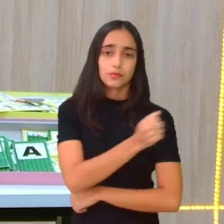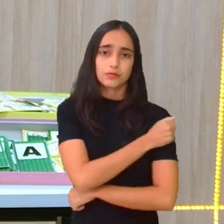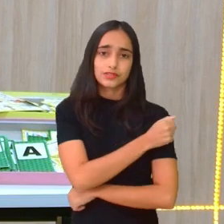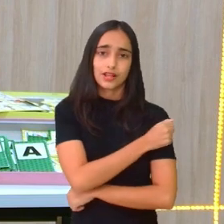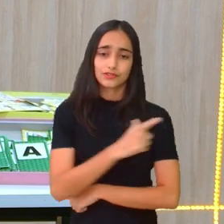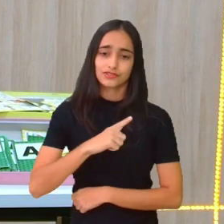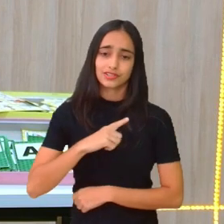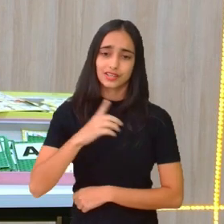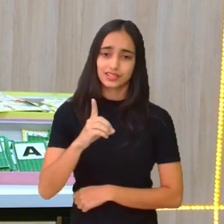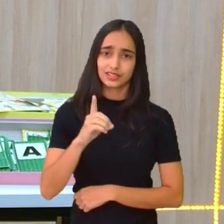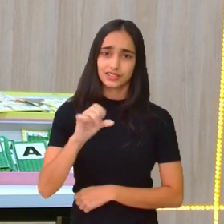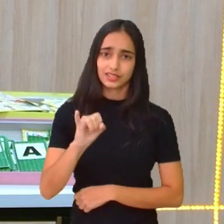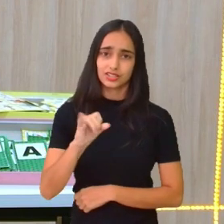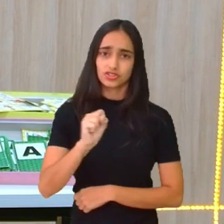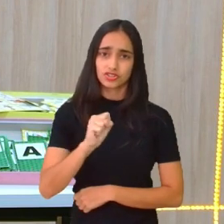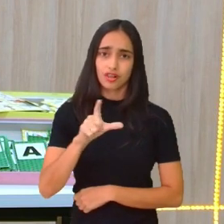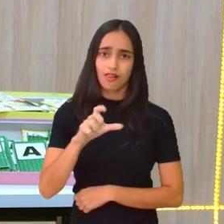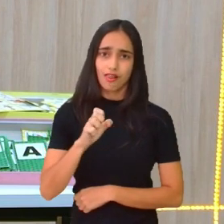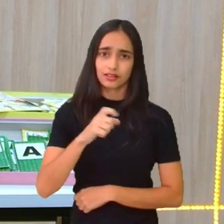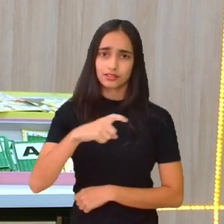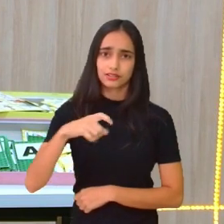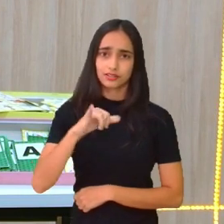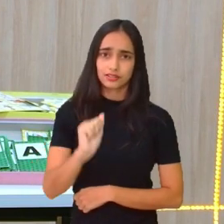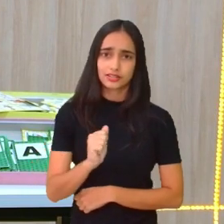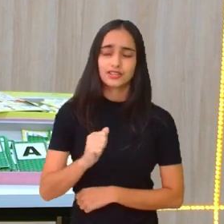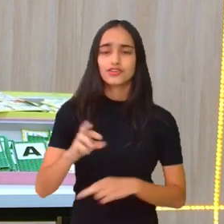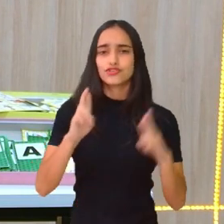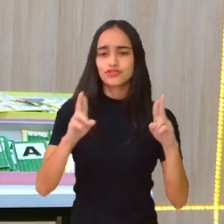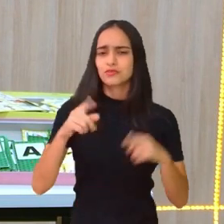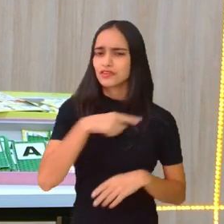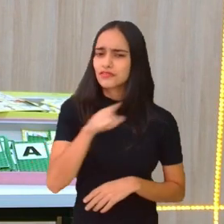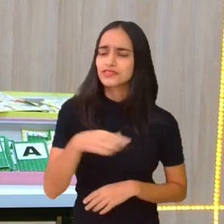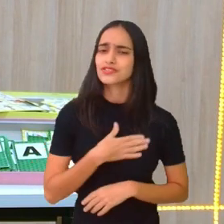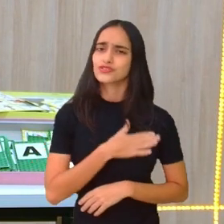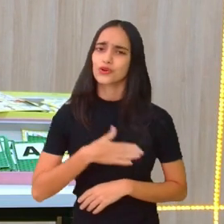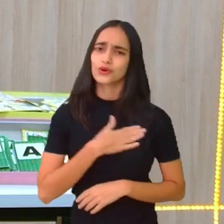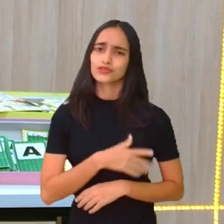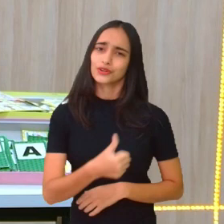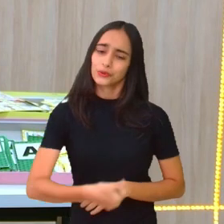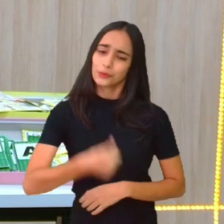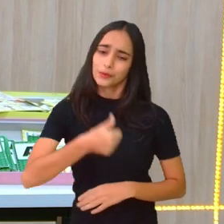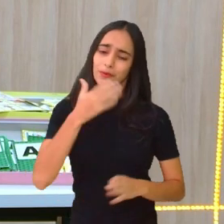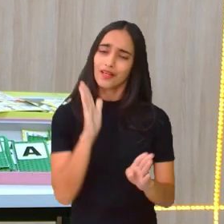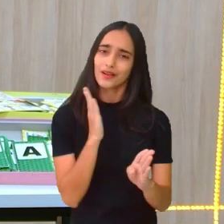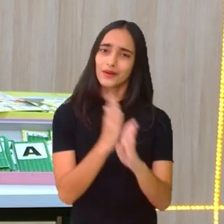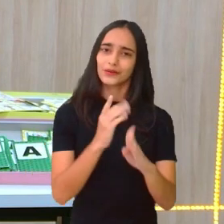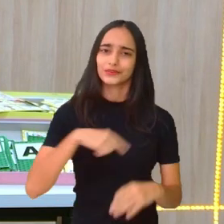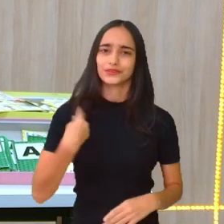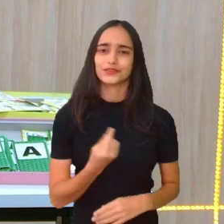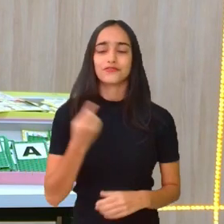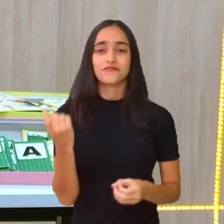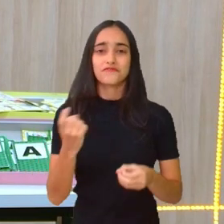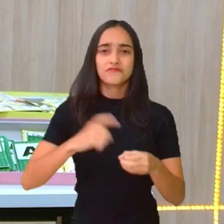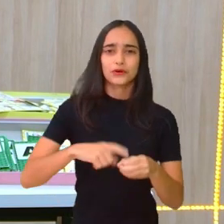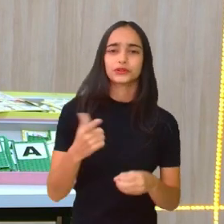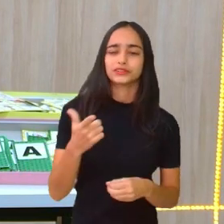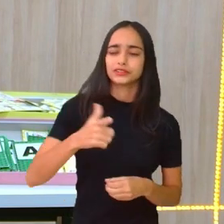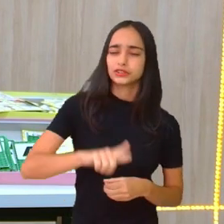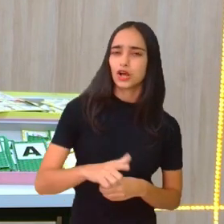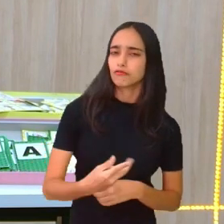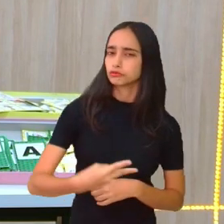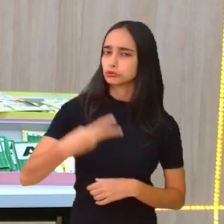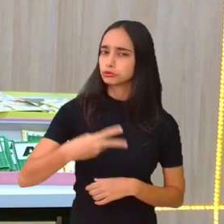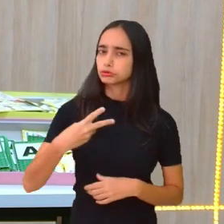dislexia. Então, espero que vocês tenham gostado desse primeiro dia, desse primeiro encontro. A gente volta, né, para falar mais um